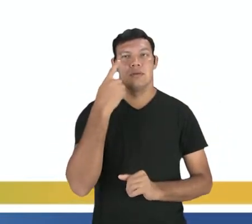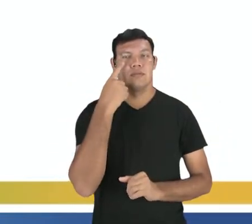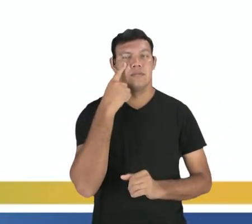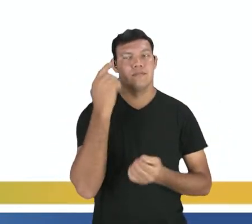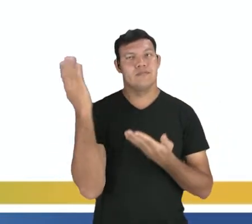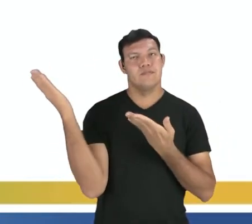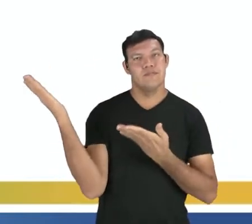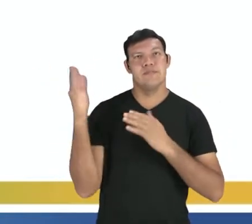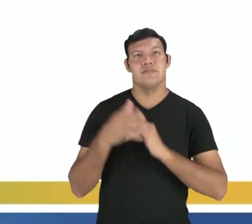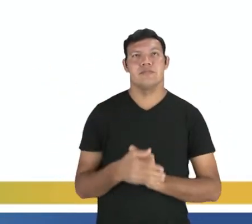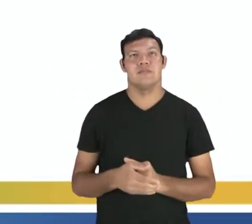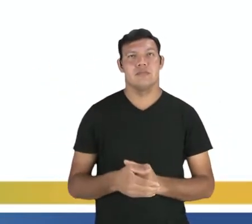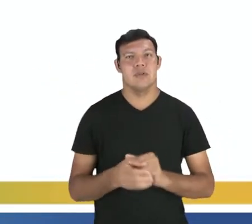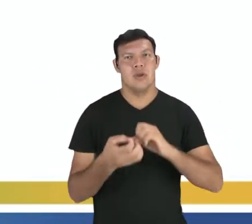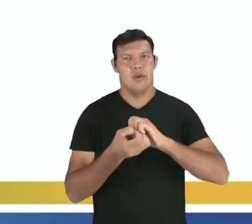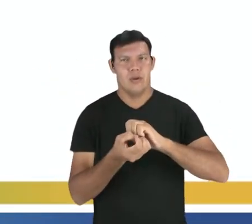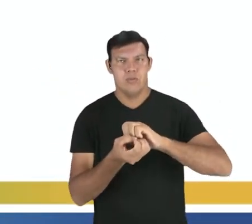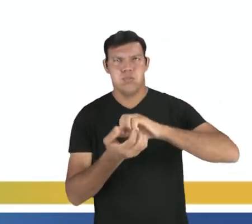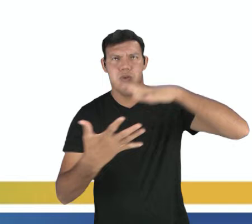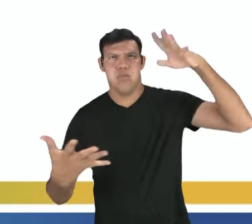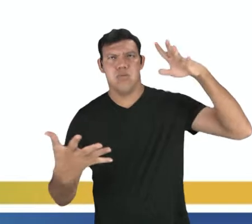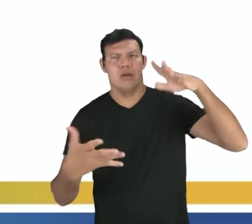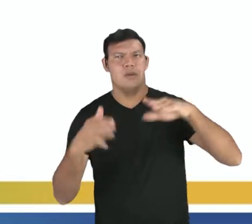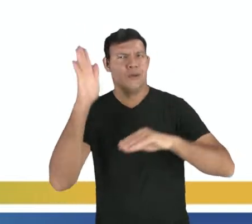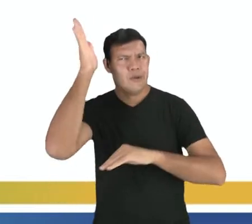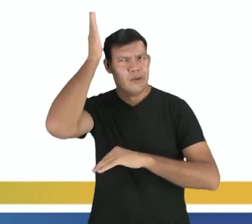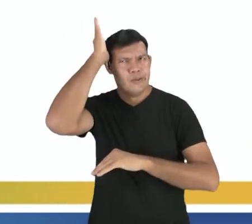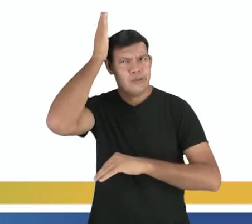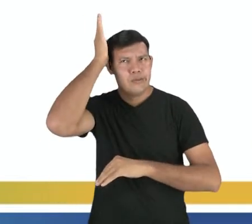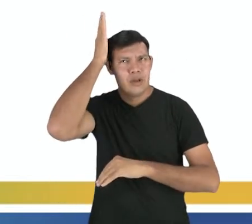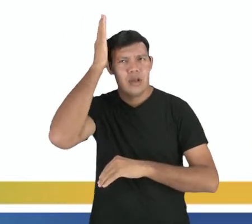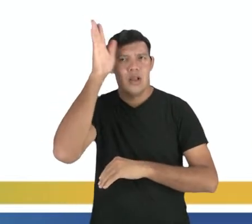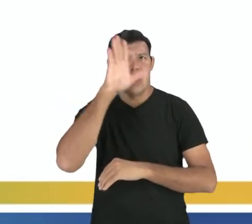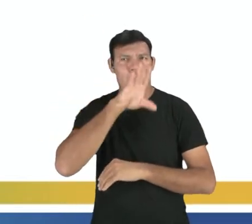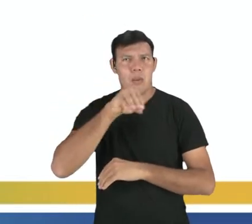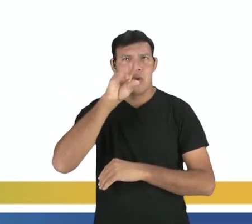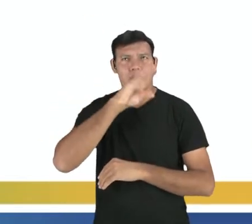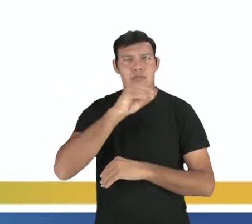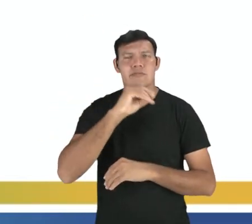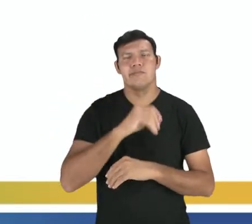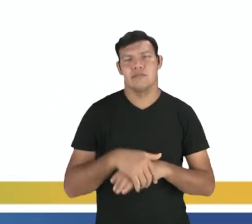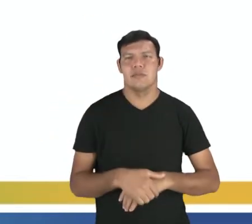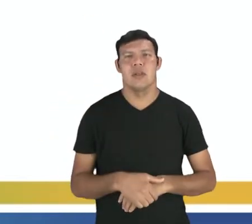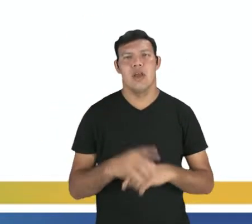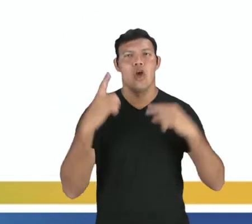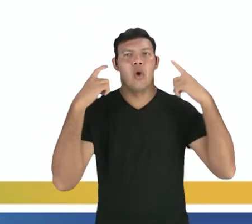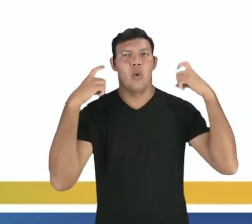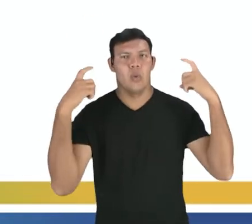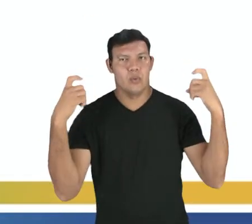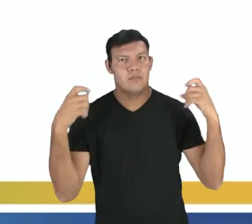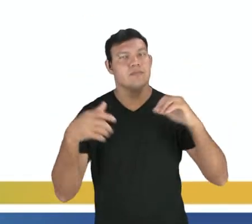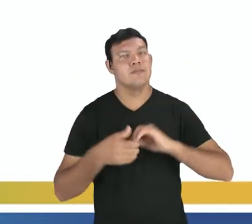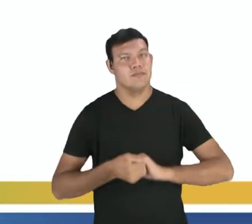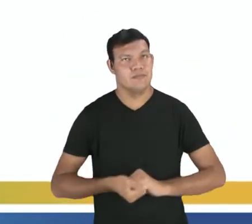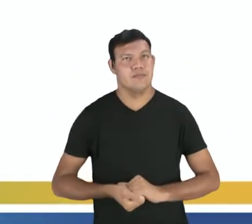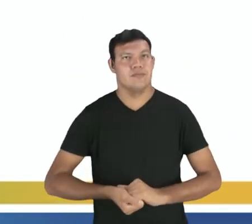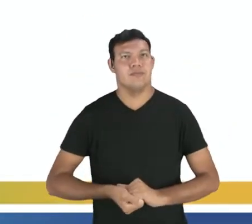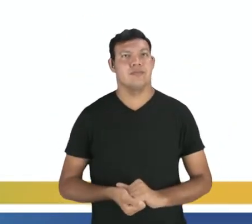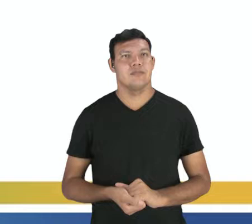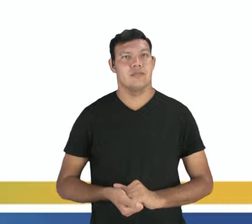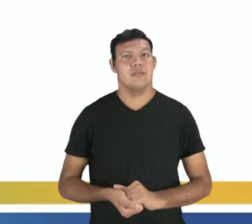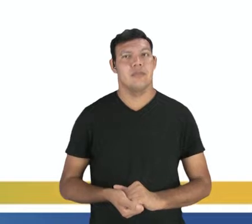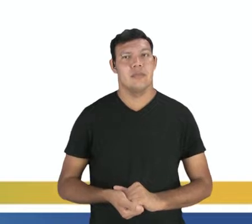crash, boom, wall, escritas nesse formato. São sons, imitam sons.